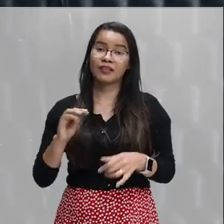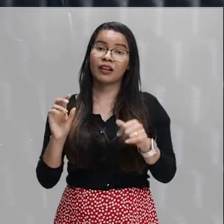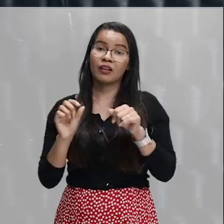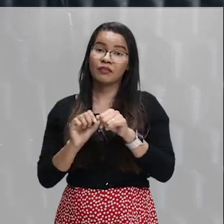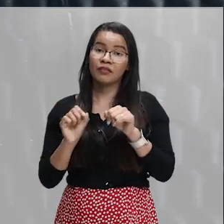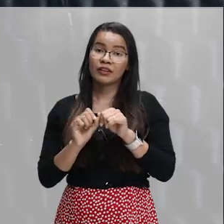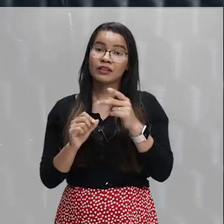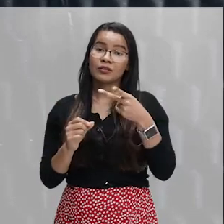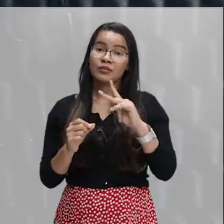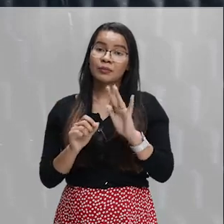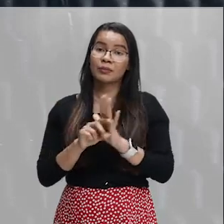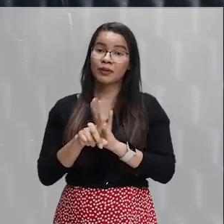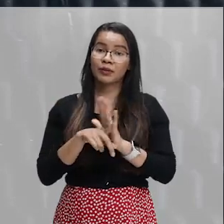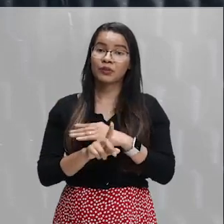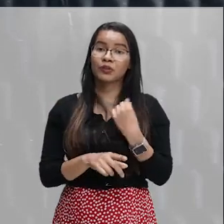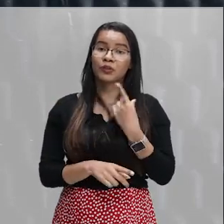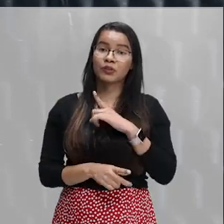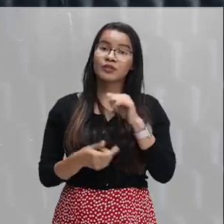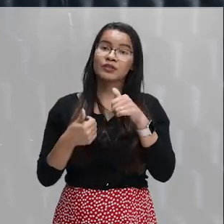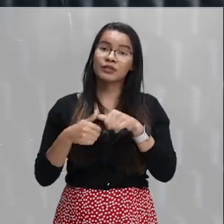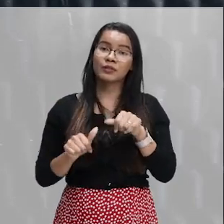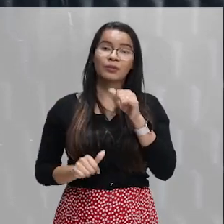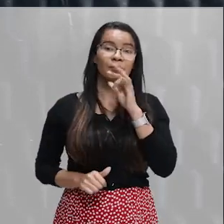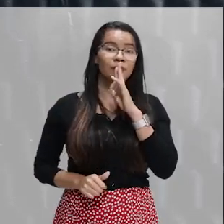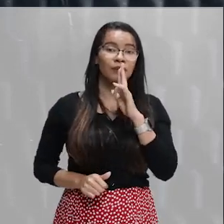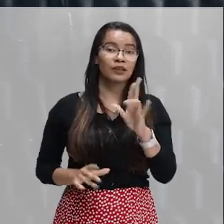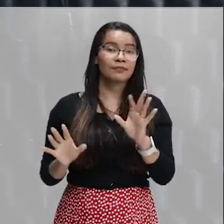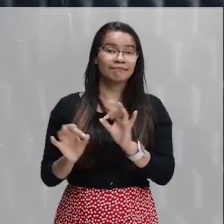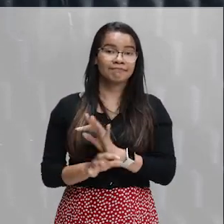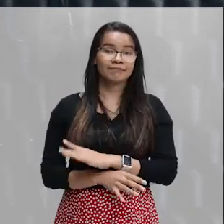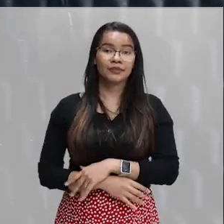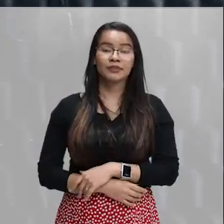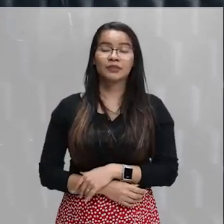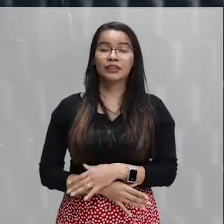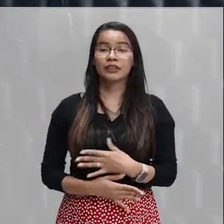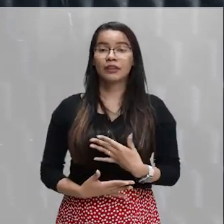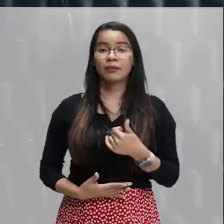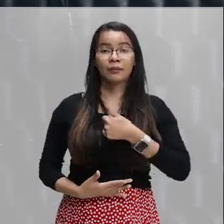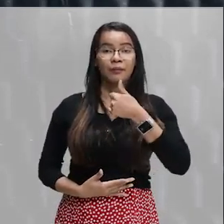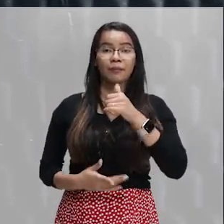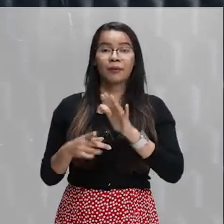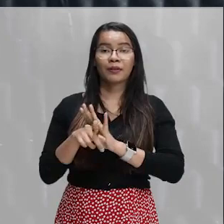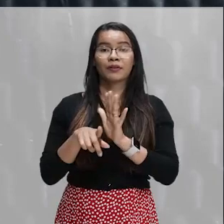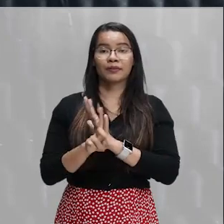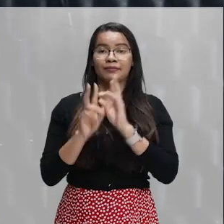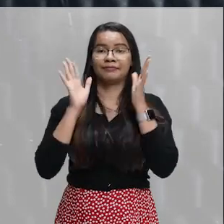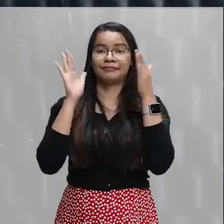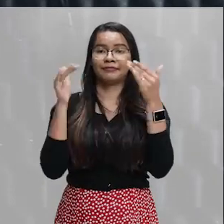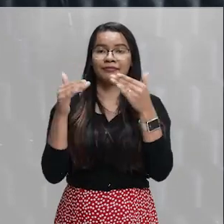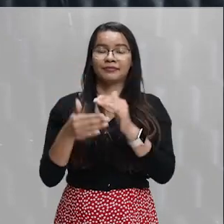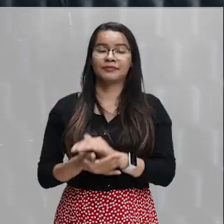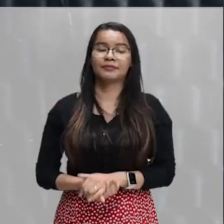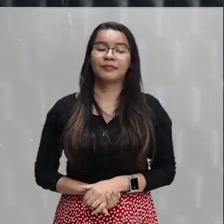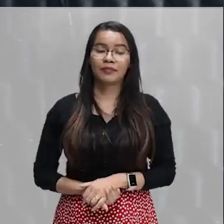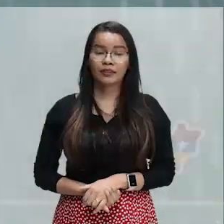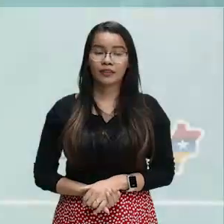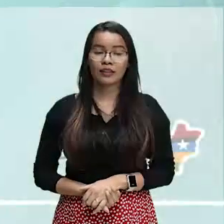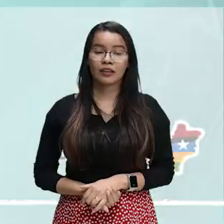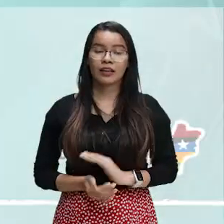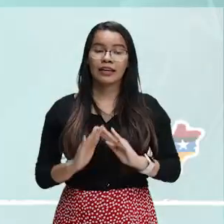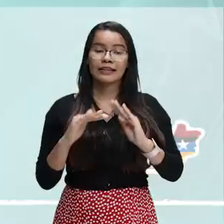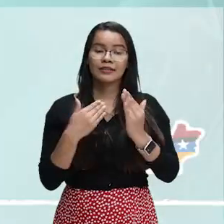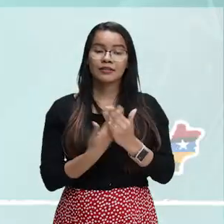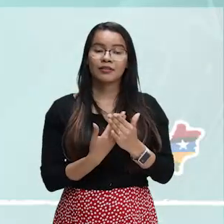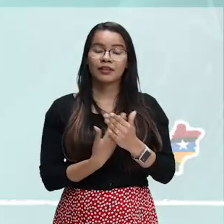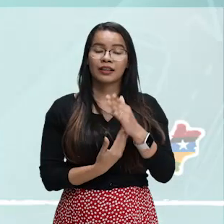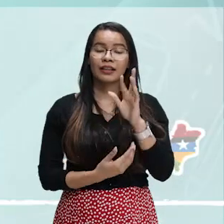sua pergunta, que nós estamos lá para responder vocês. Vamos lá, primeira questão? Segura aí. A